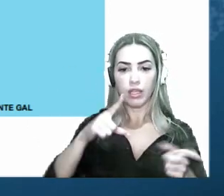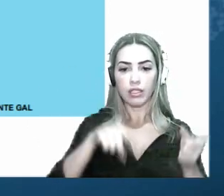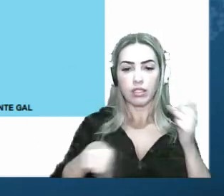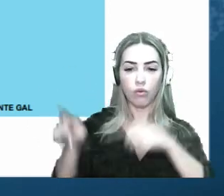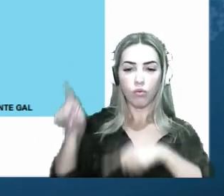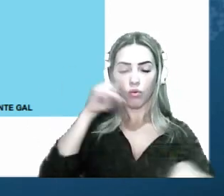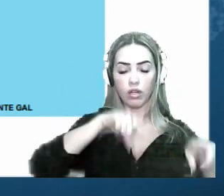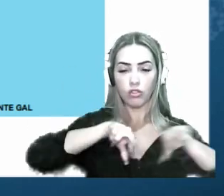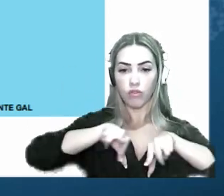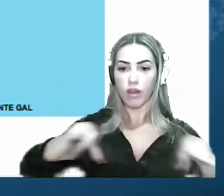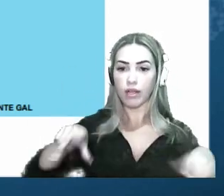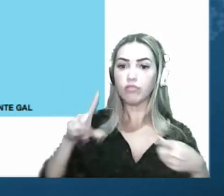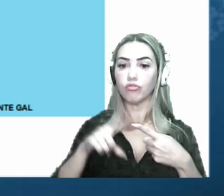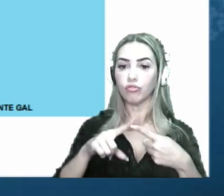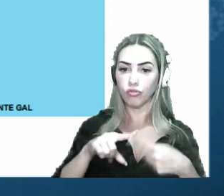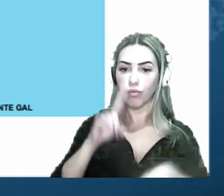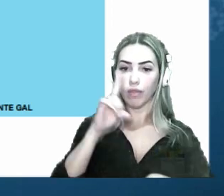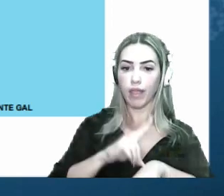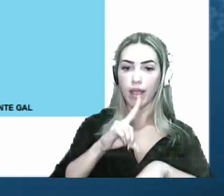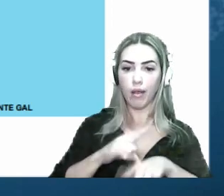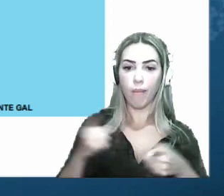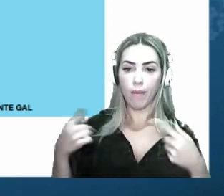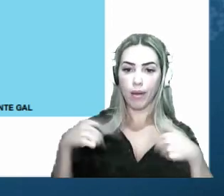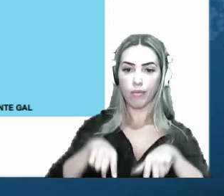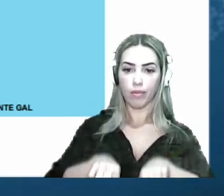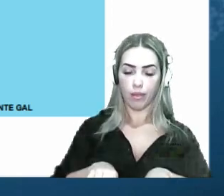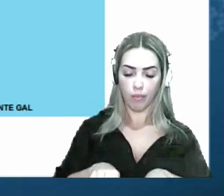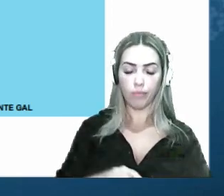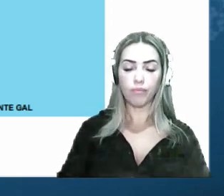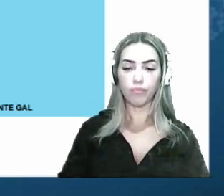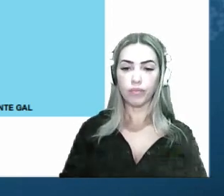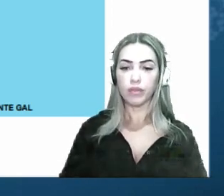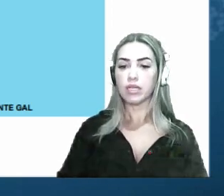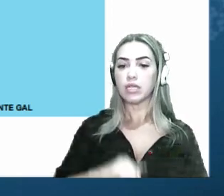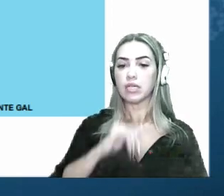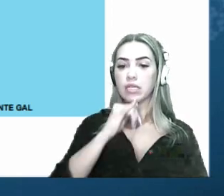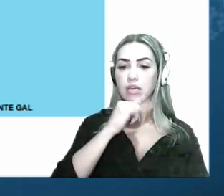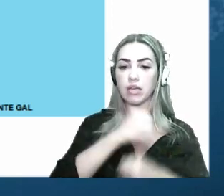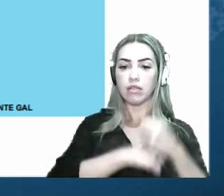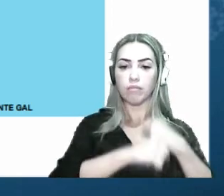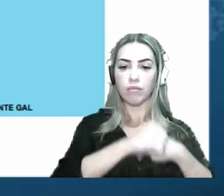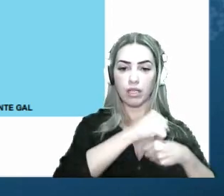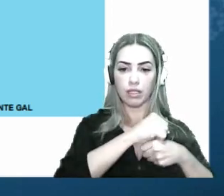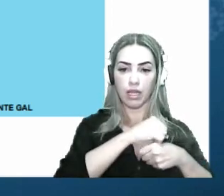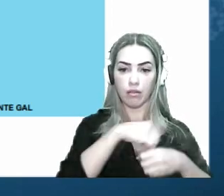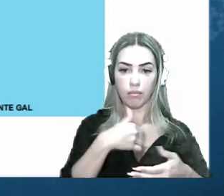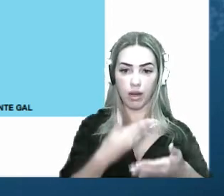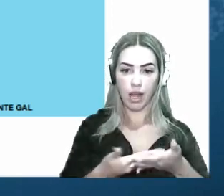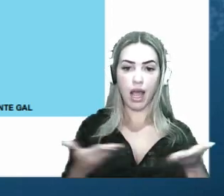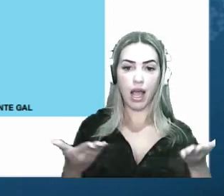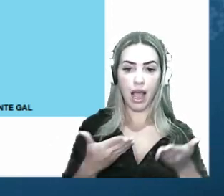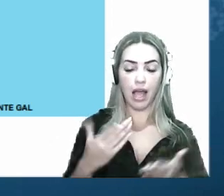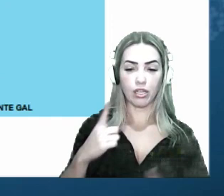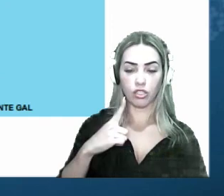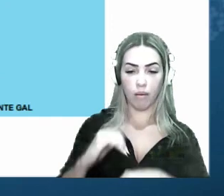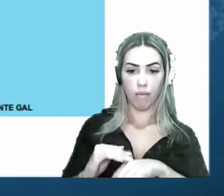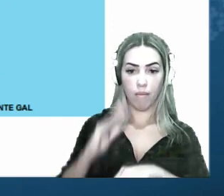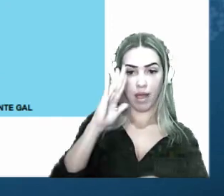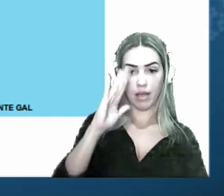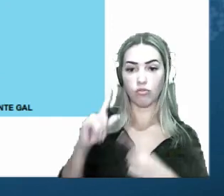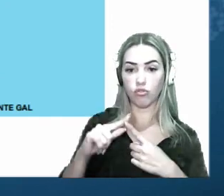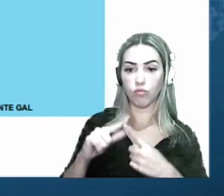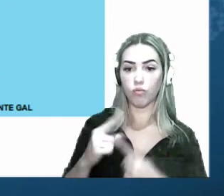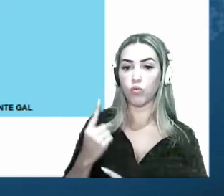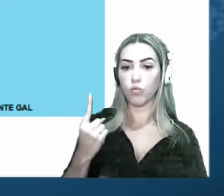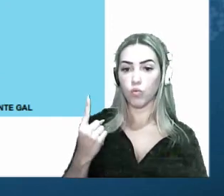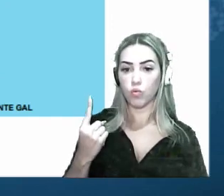ao mesmo tempo. Tá? Então, por exemplo, do ano passado para cá, a gente teve um predomínio do 1, a gente ainda tem um predomínio do 1 com uma tendência de